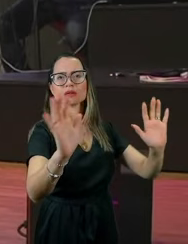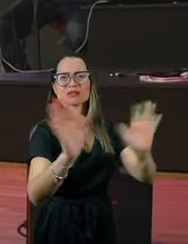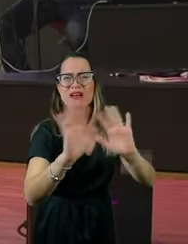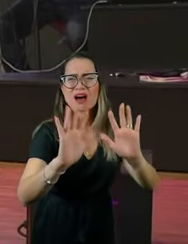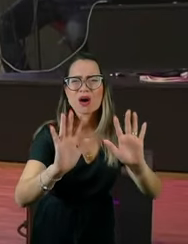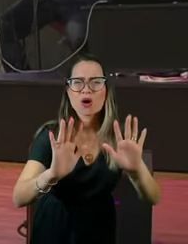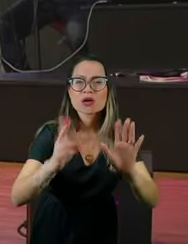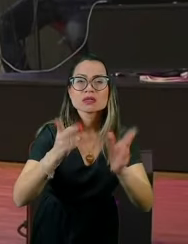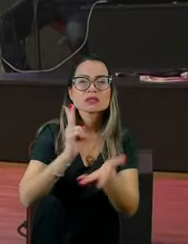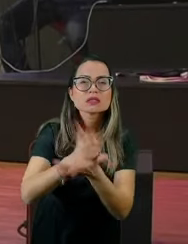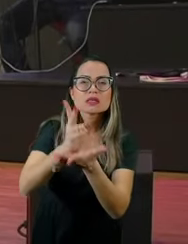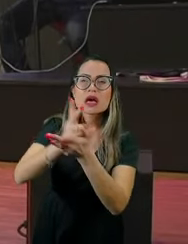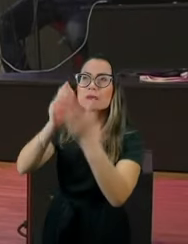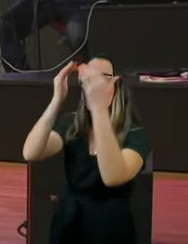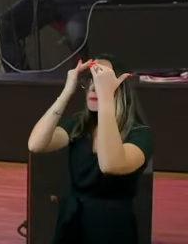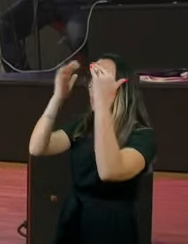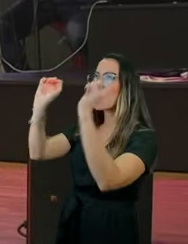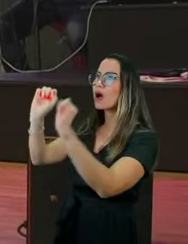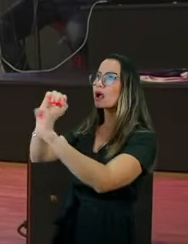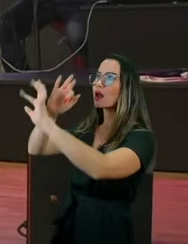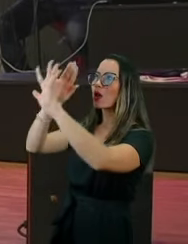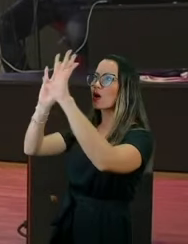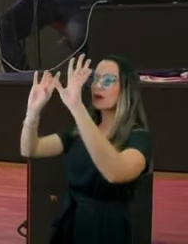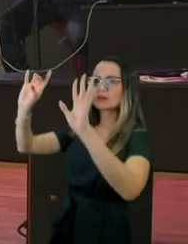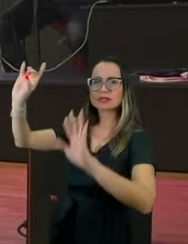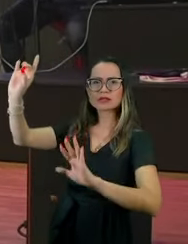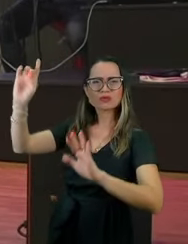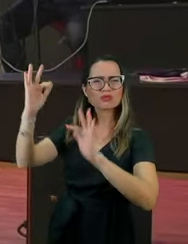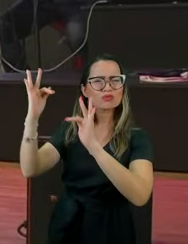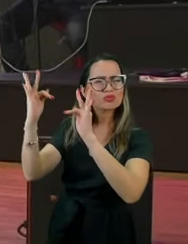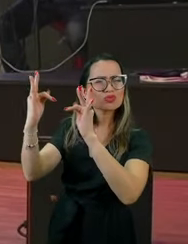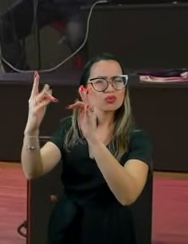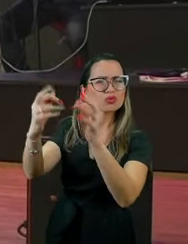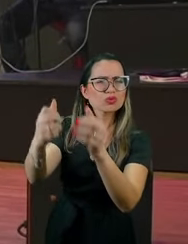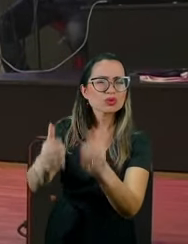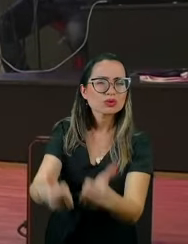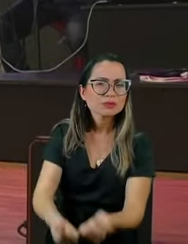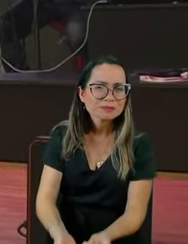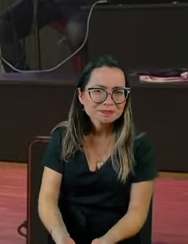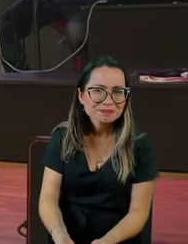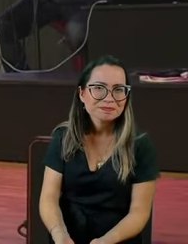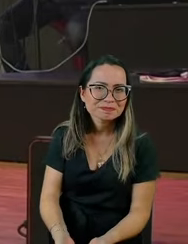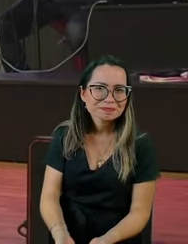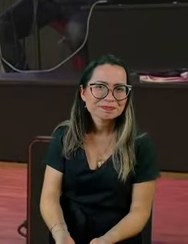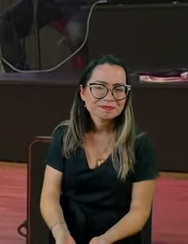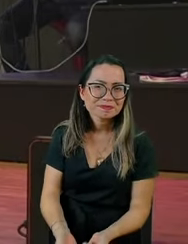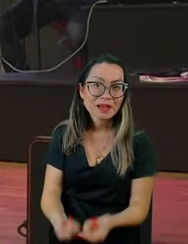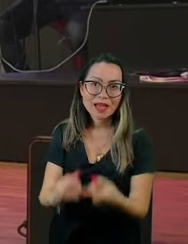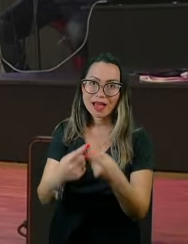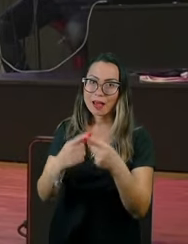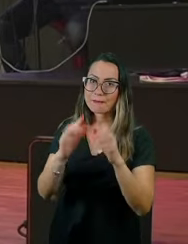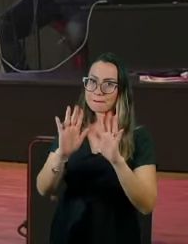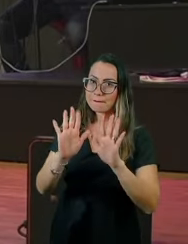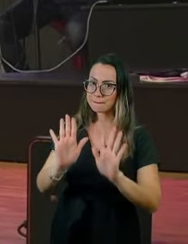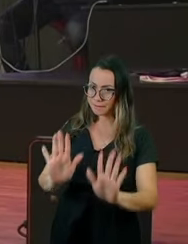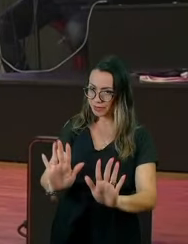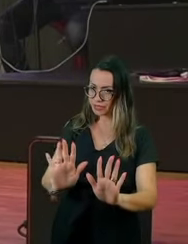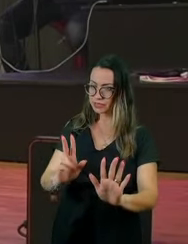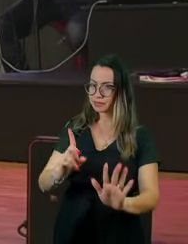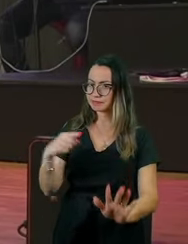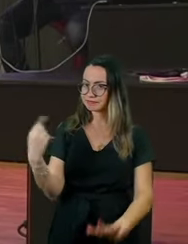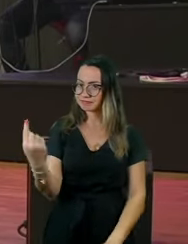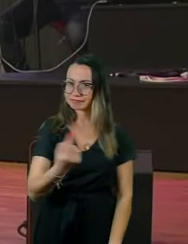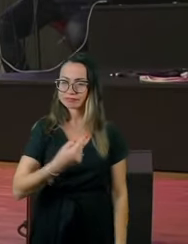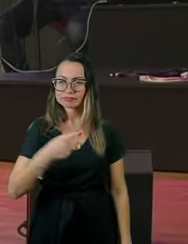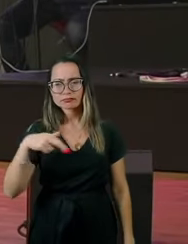para a glória de Deus. Tudo é para a honra e para a glória de Deus. Mas a gente, nas minhas andanças por